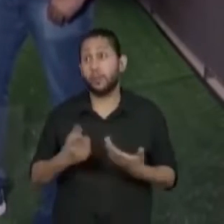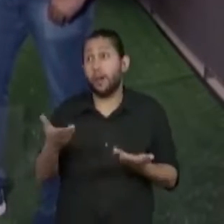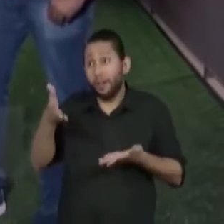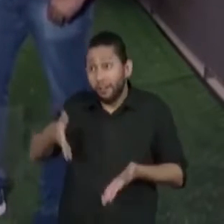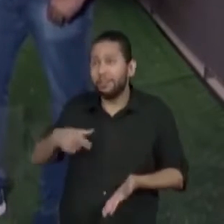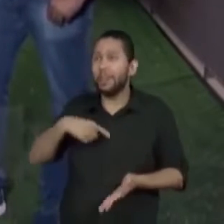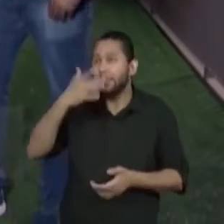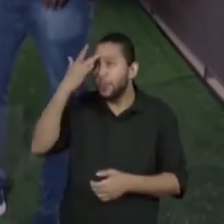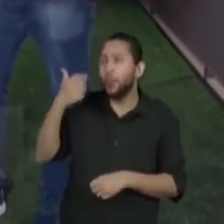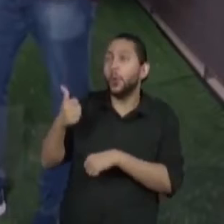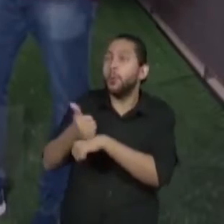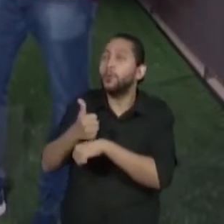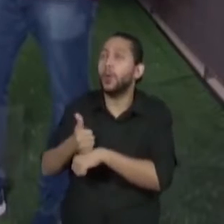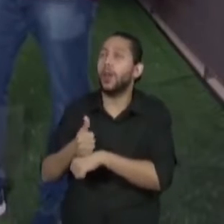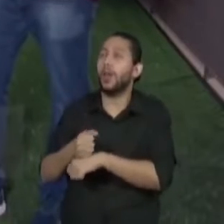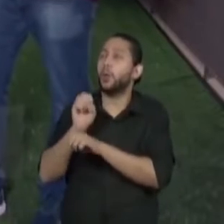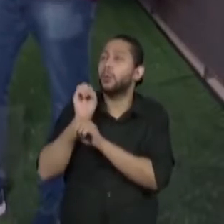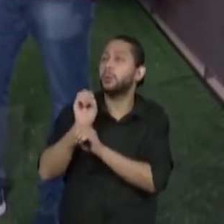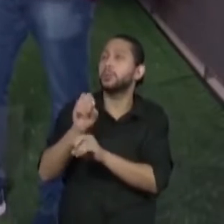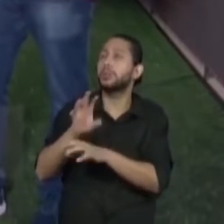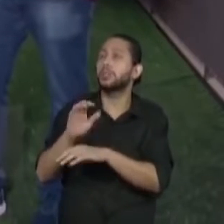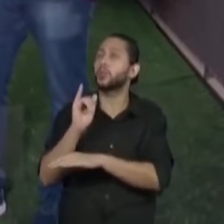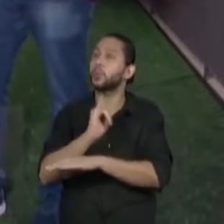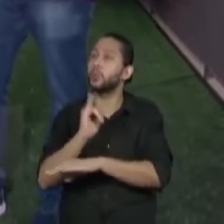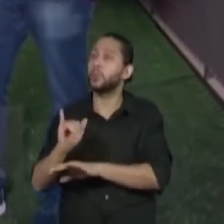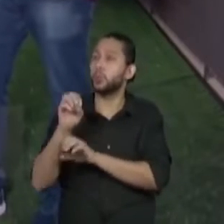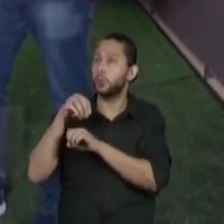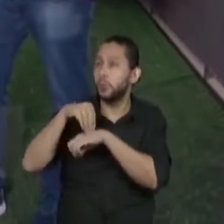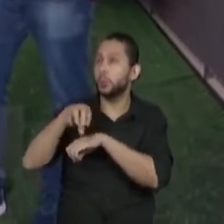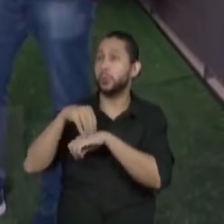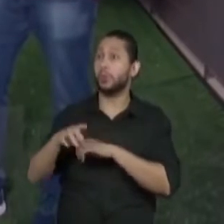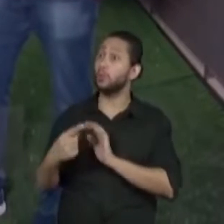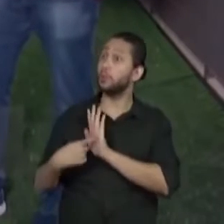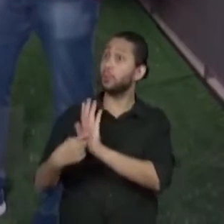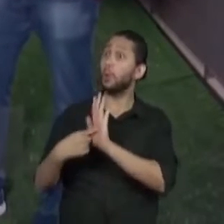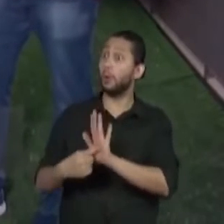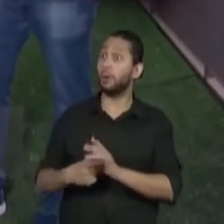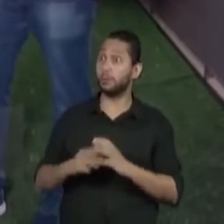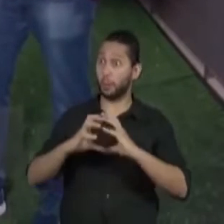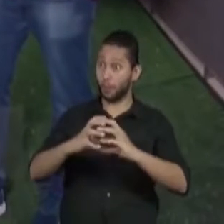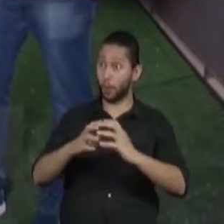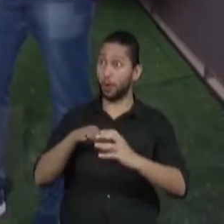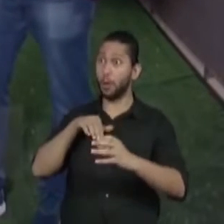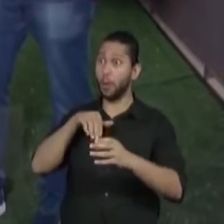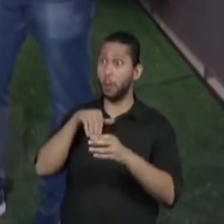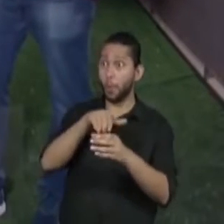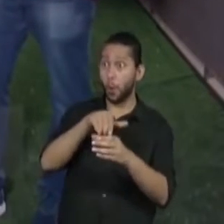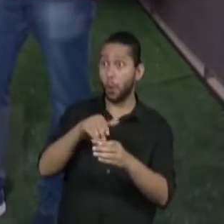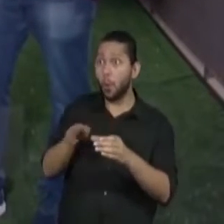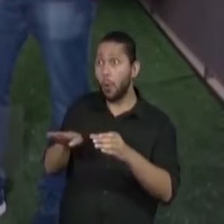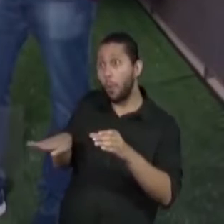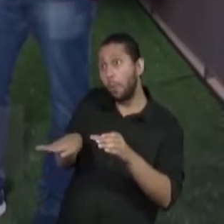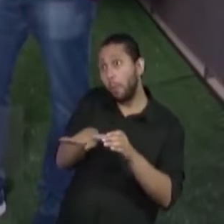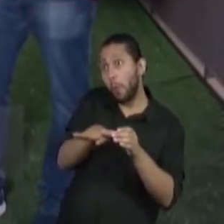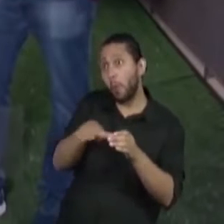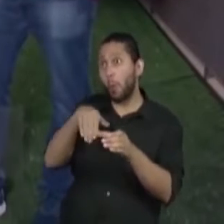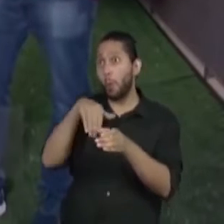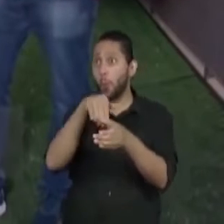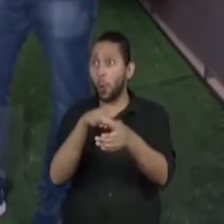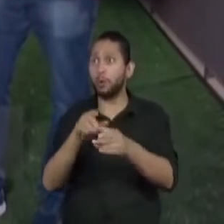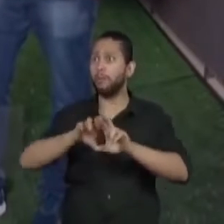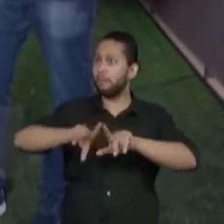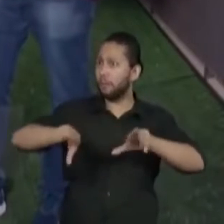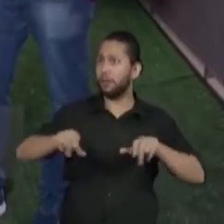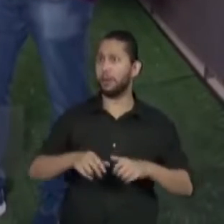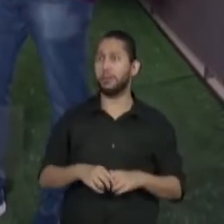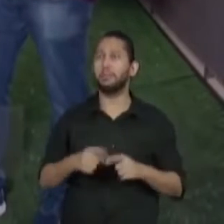educativo, né, eu como orientador, a gente passa aqui para os visitantes as técnicas que ele pode bater na bola, certo? Porém, como eu mesmo disse, aqui por